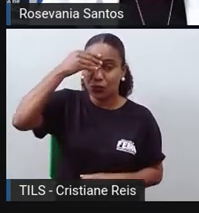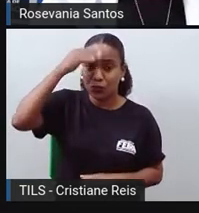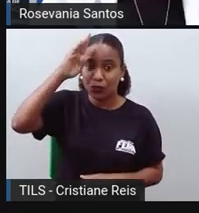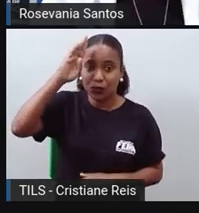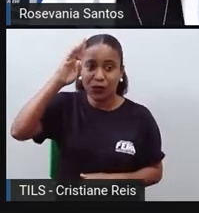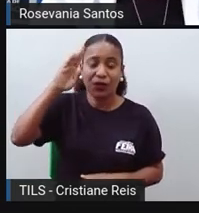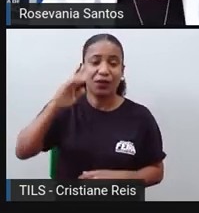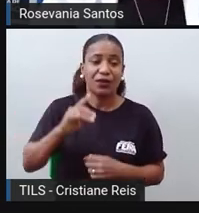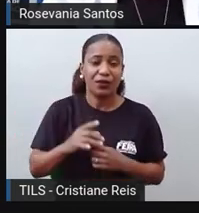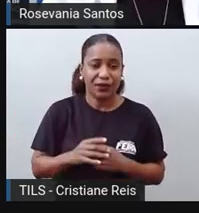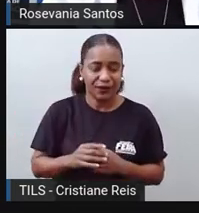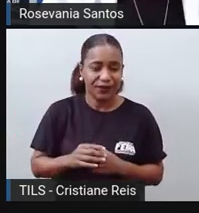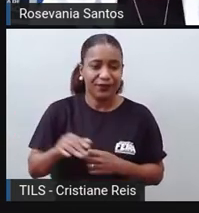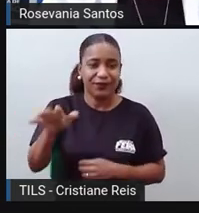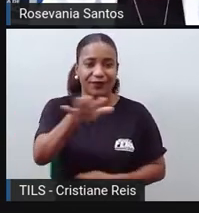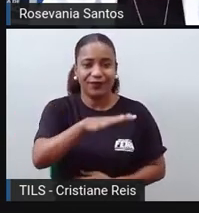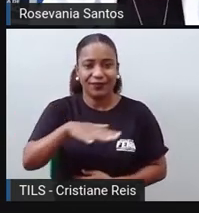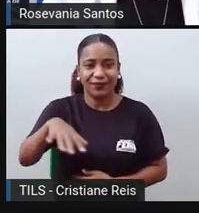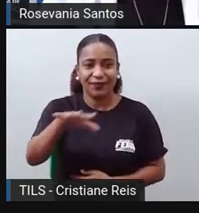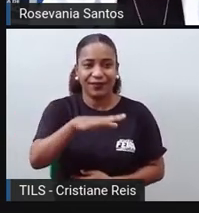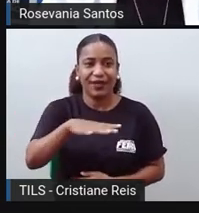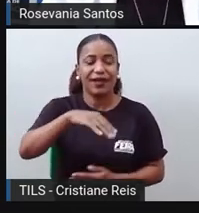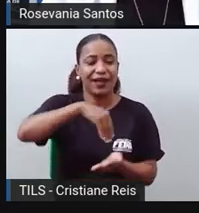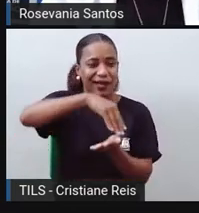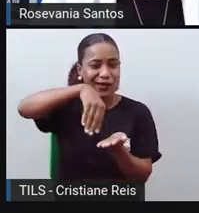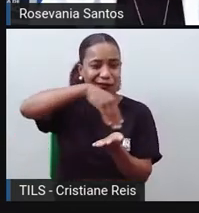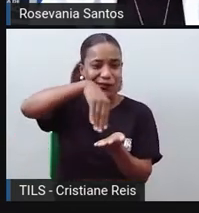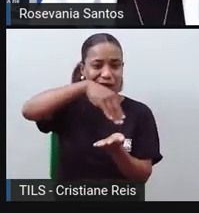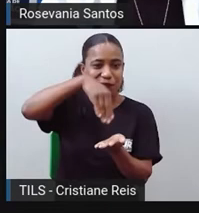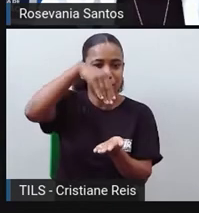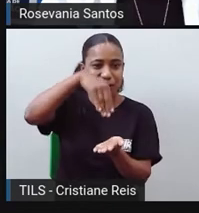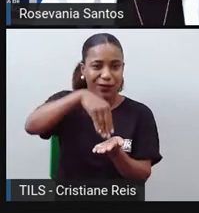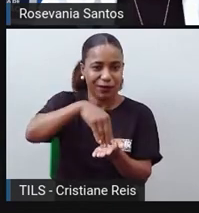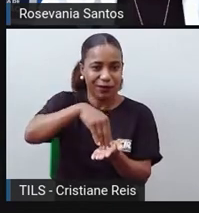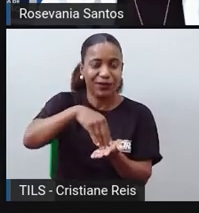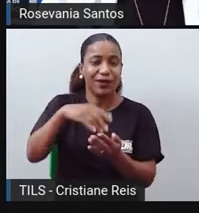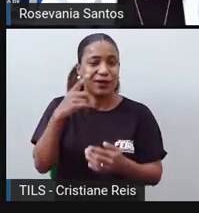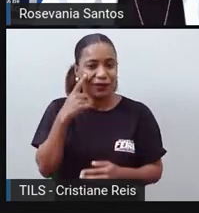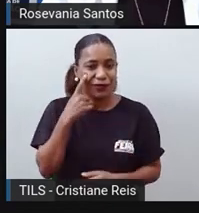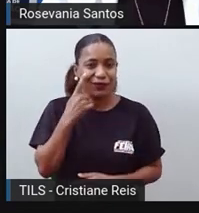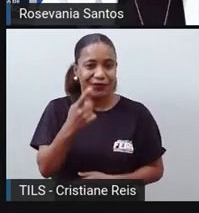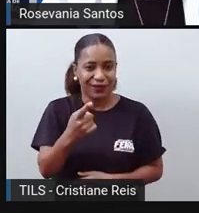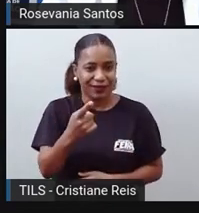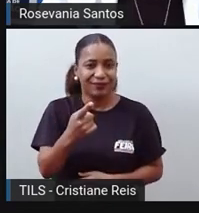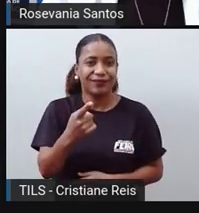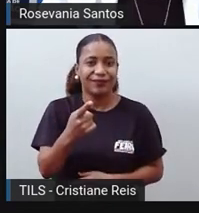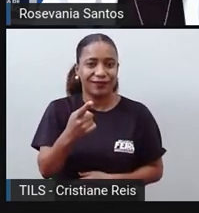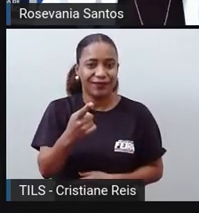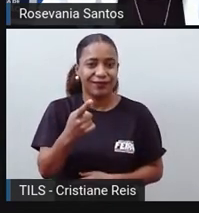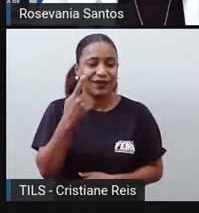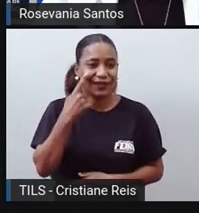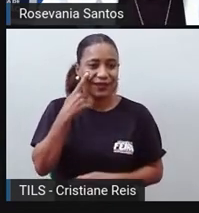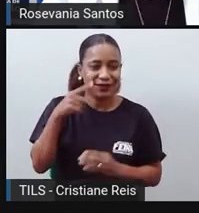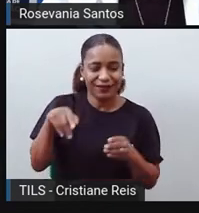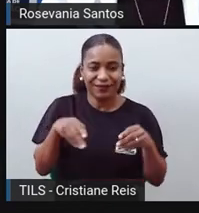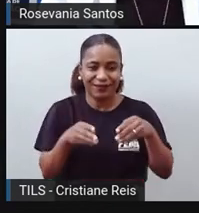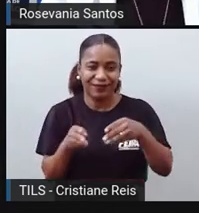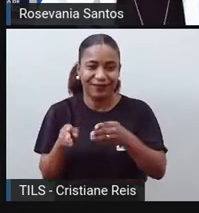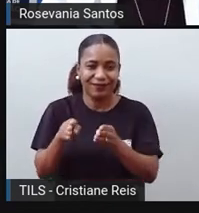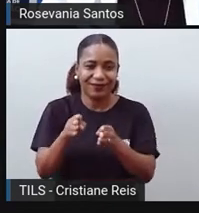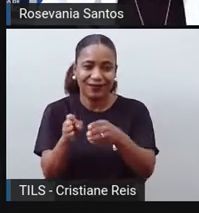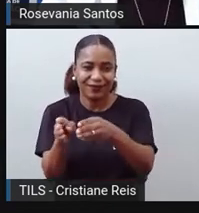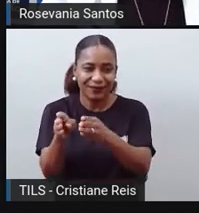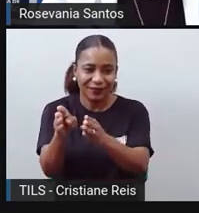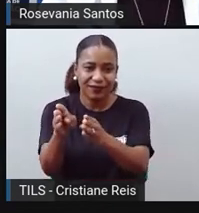que a gente chama de Oriente Médio. E a posição estratégica, você já entendeu, né? Que aqui, essa passagemzinha aqui,